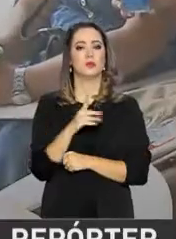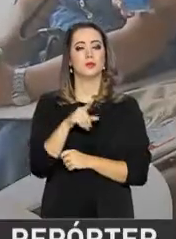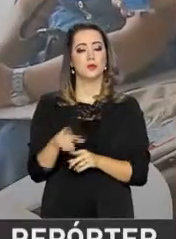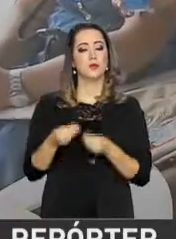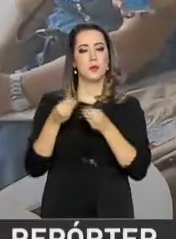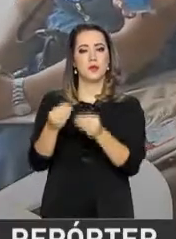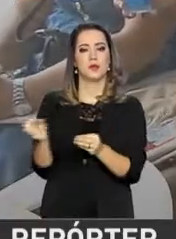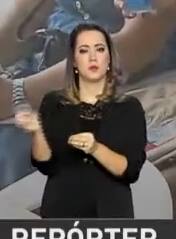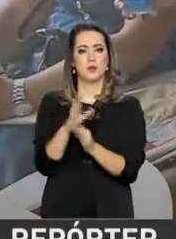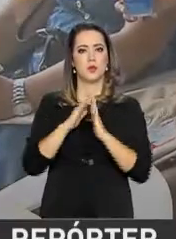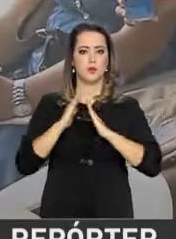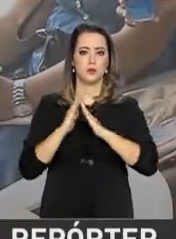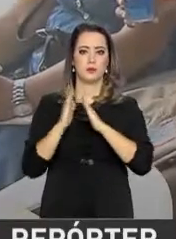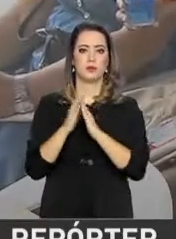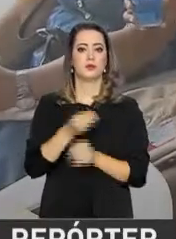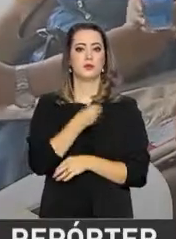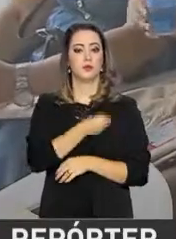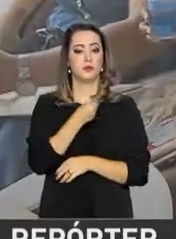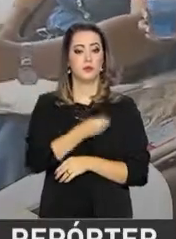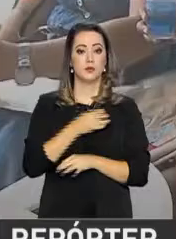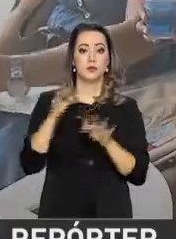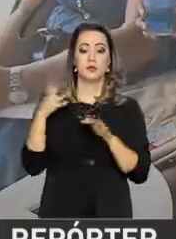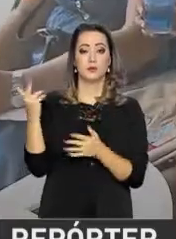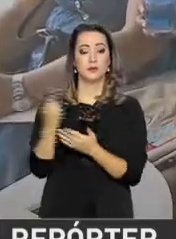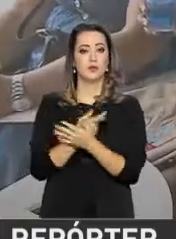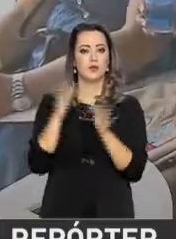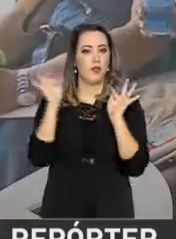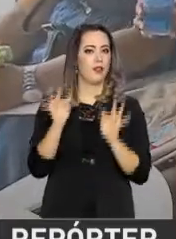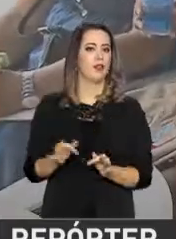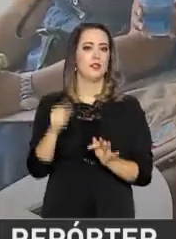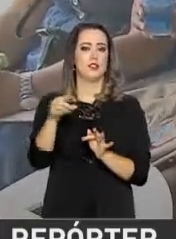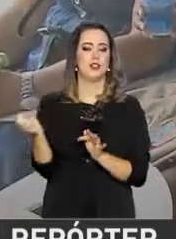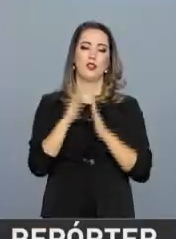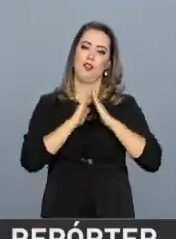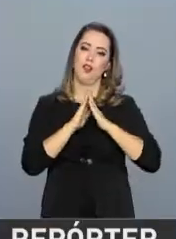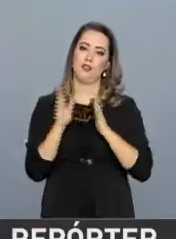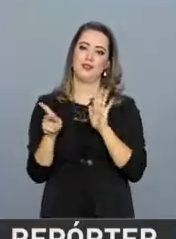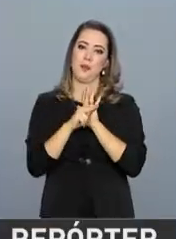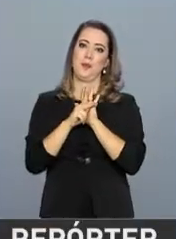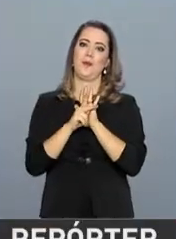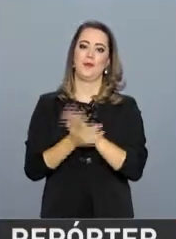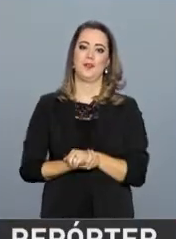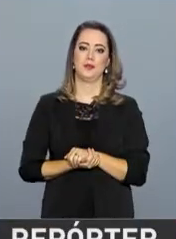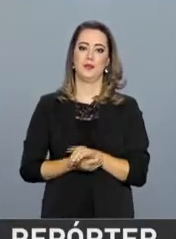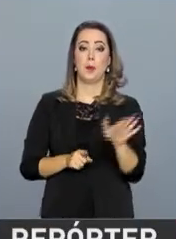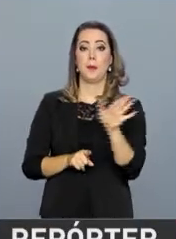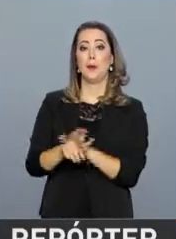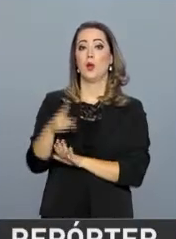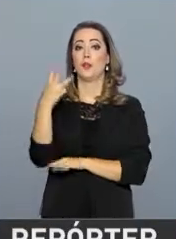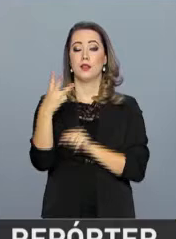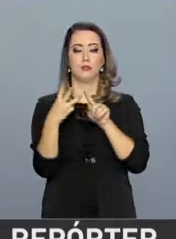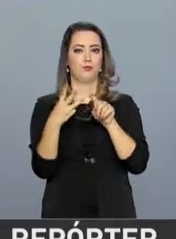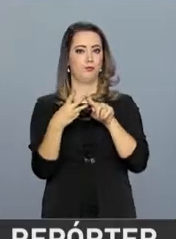receberam um imóvel do minha casa minha vida estão realizando o sonho da casa própria eu perguntei a três por pessoas